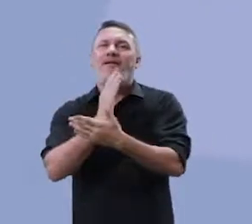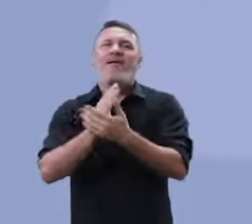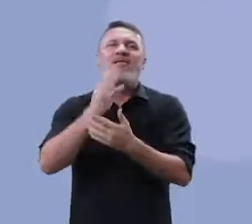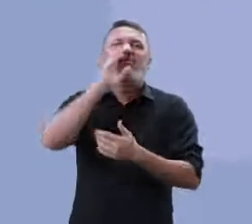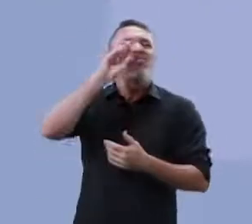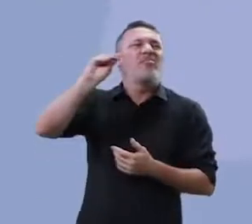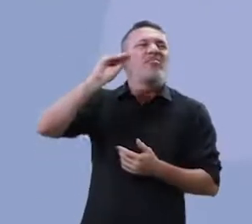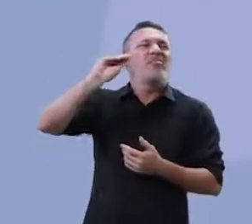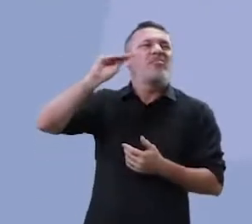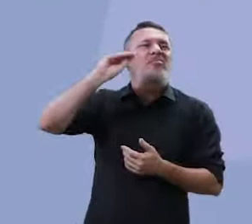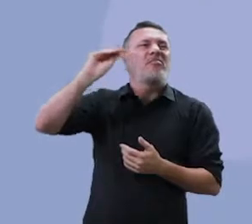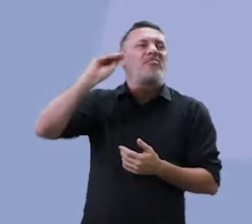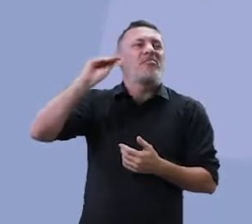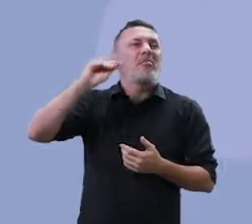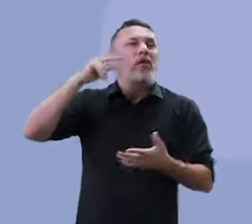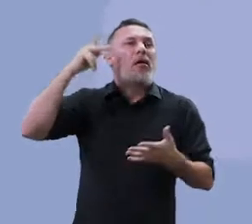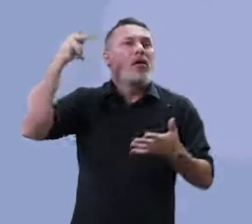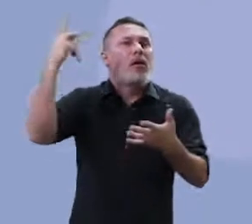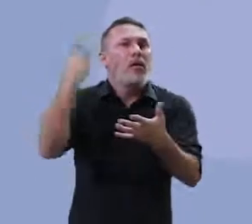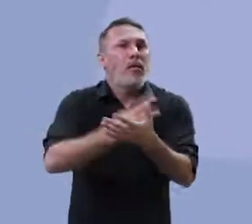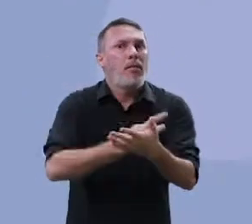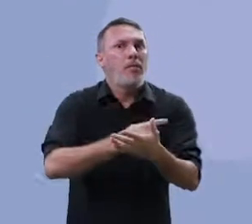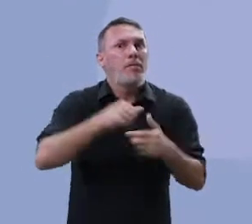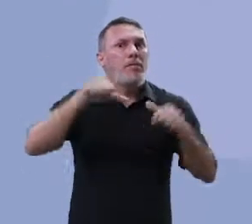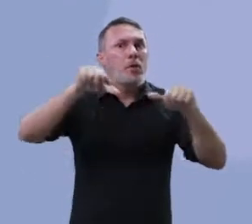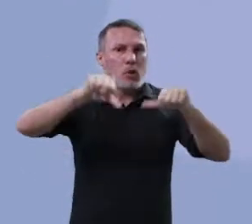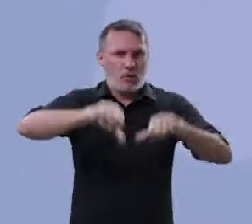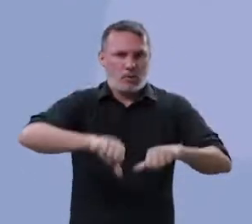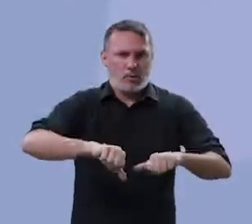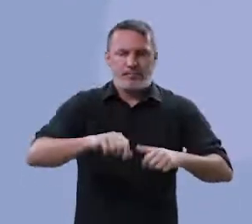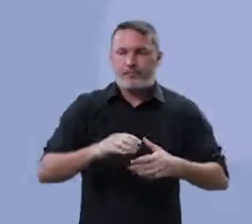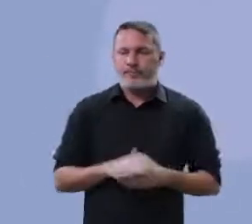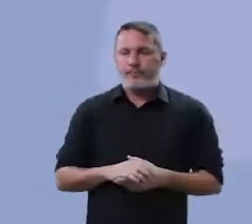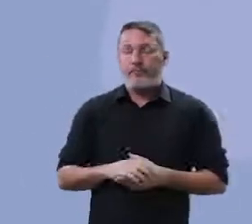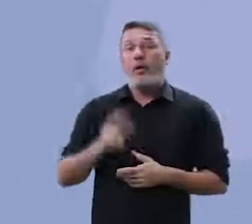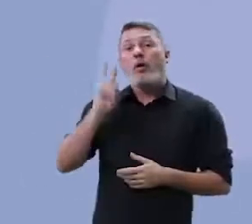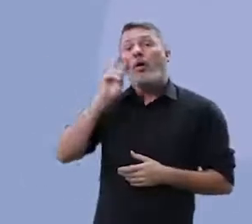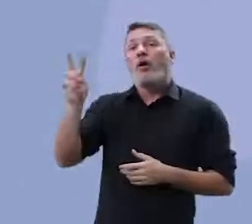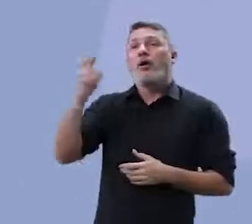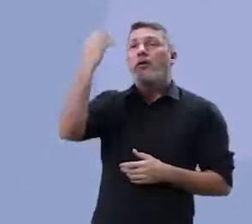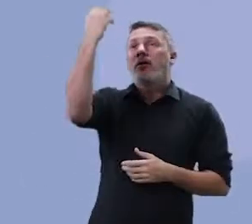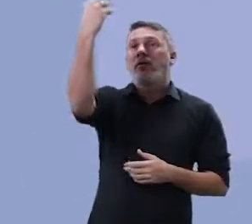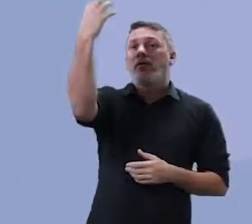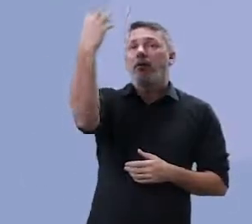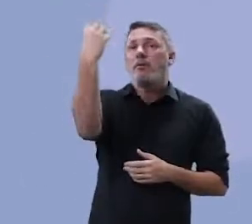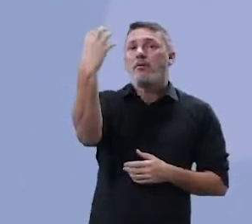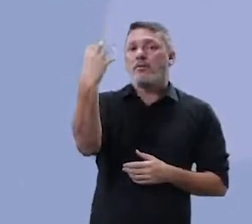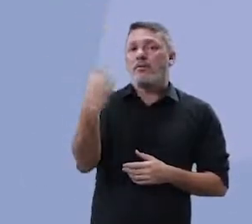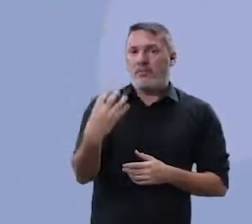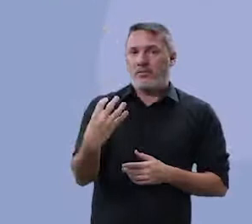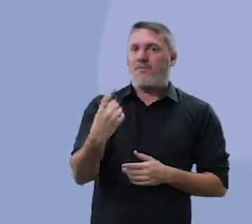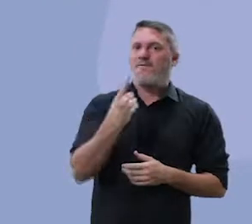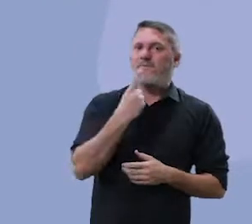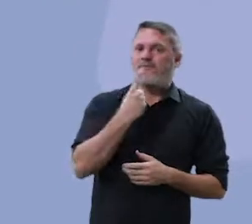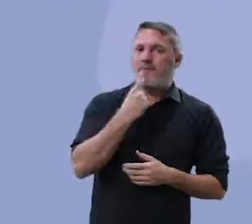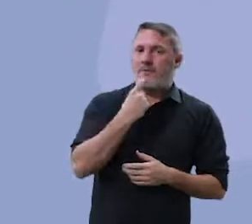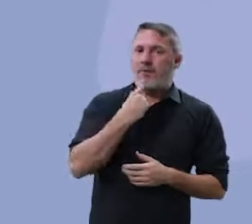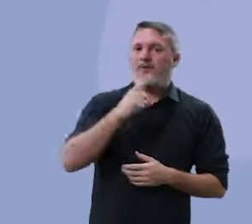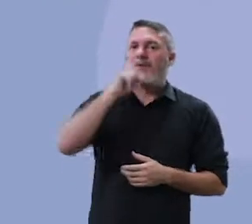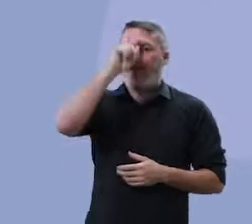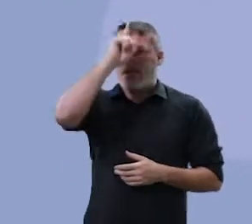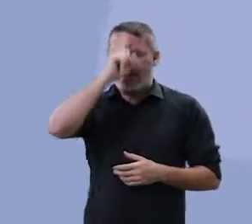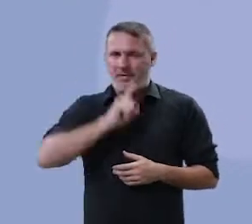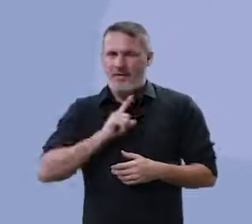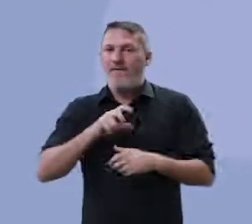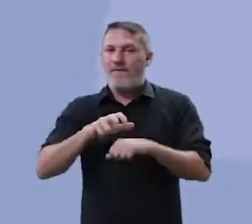e depois vai acontecer outros problemas que nós vamos apresentar para vocês. Olha aí, ó, vermelho, amarelo